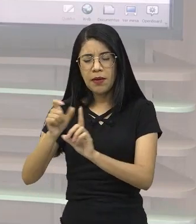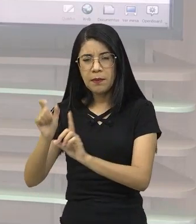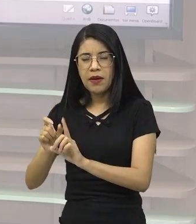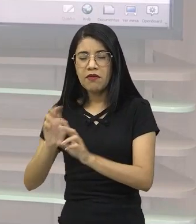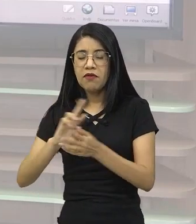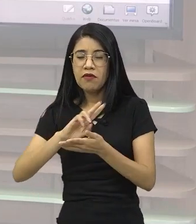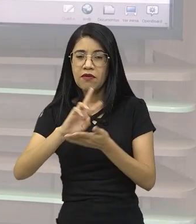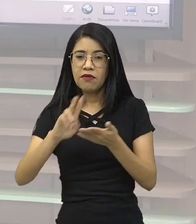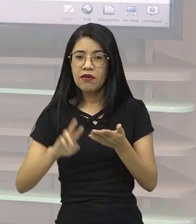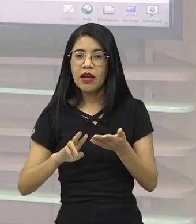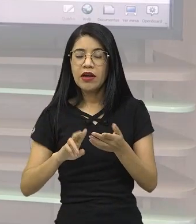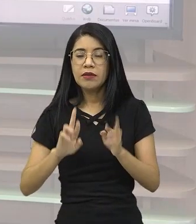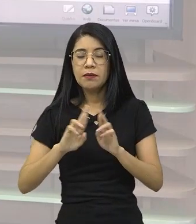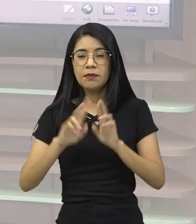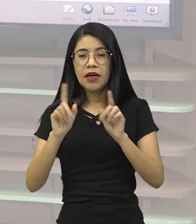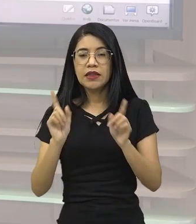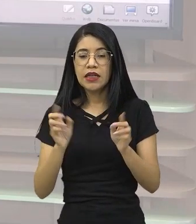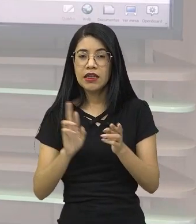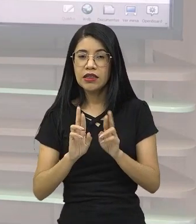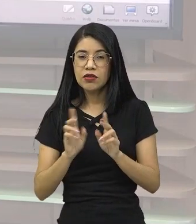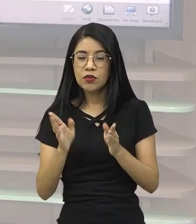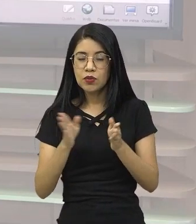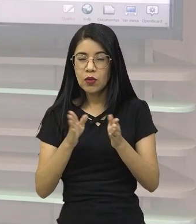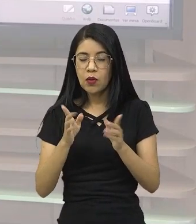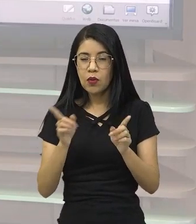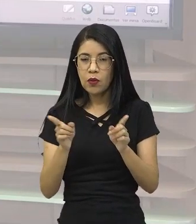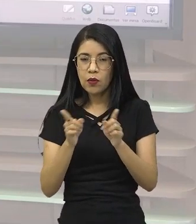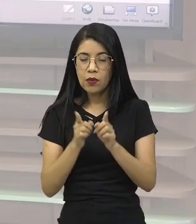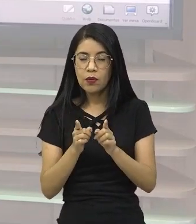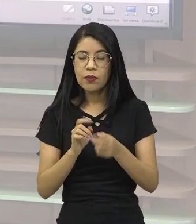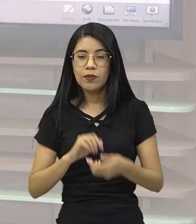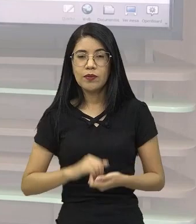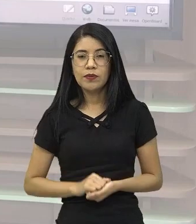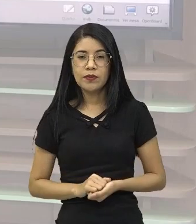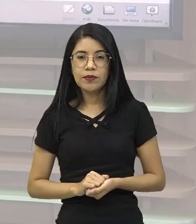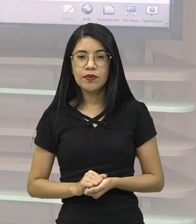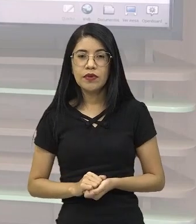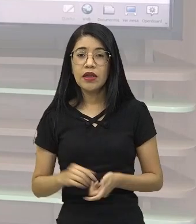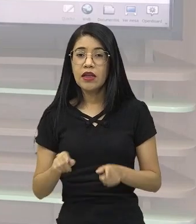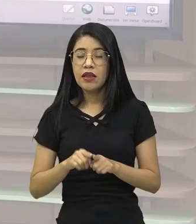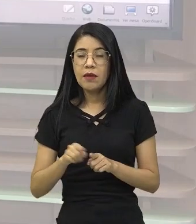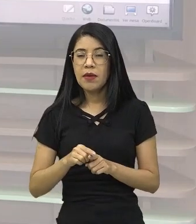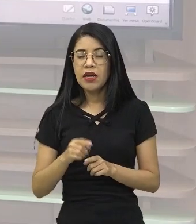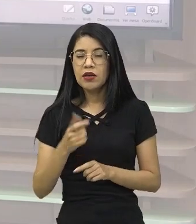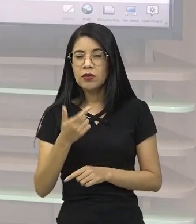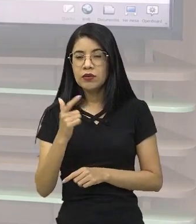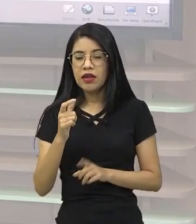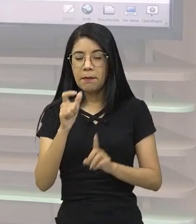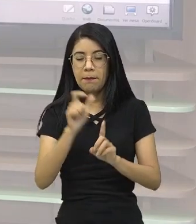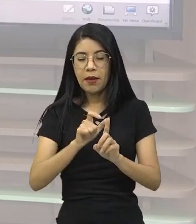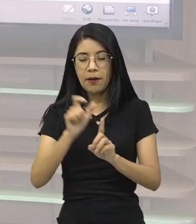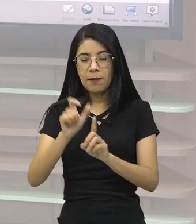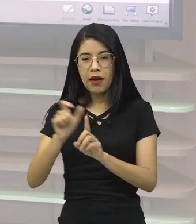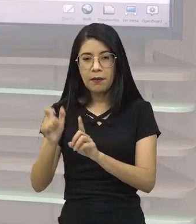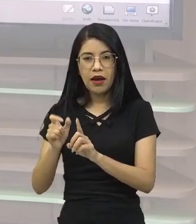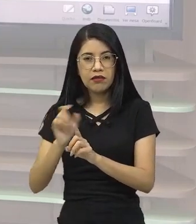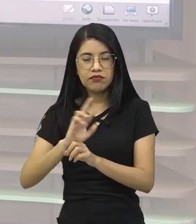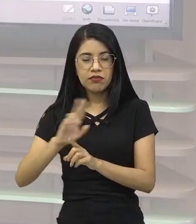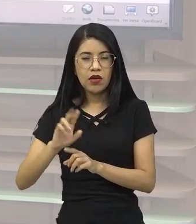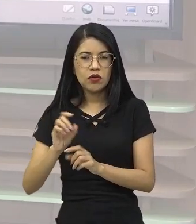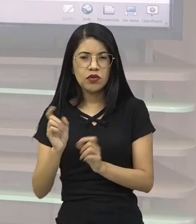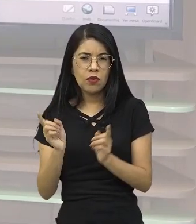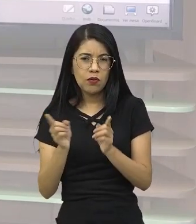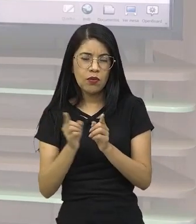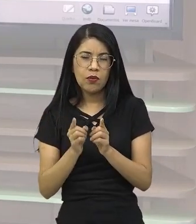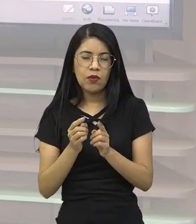aqui, além de nós termos uma narrativa curta, nós também não temos muitos personagens. Traz personagens? Traz, mas